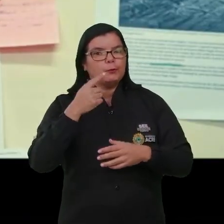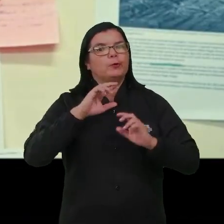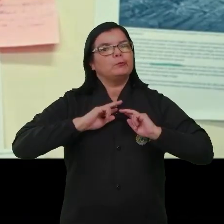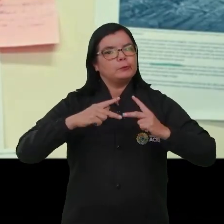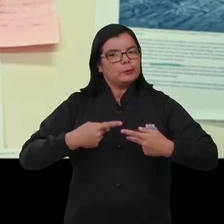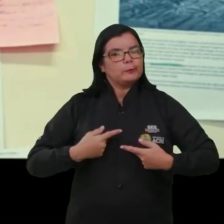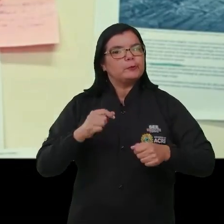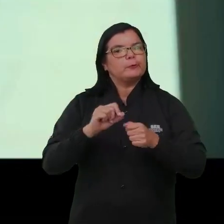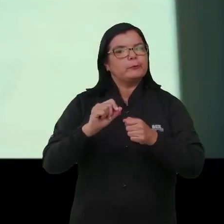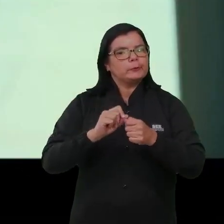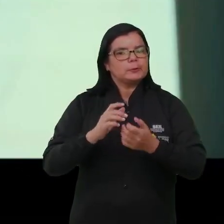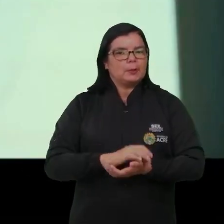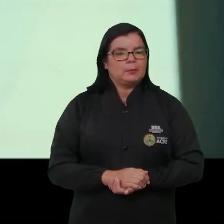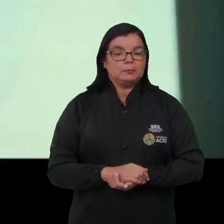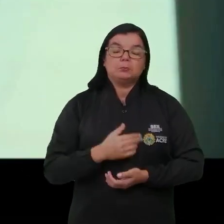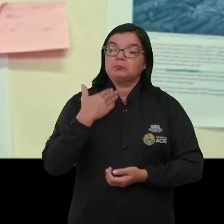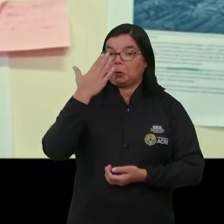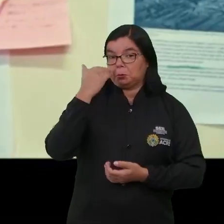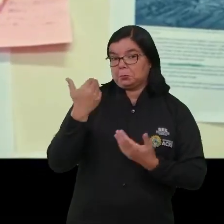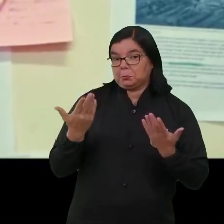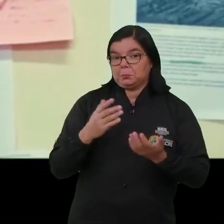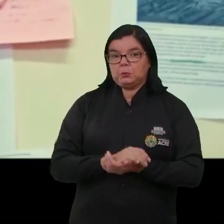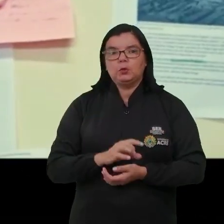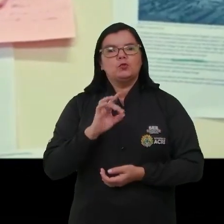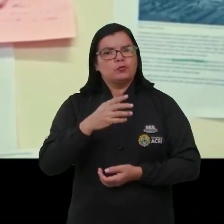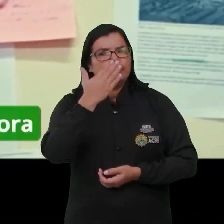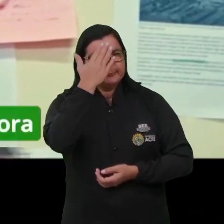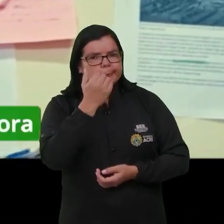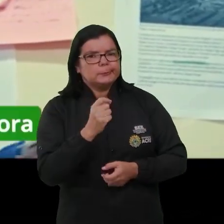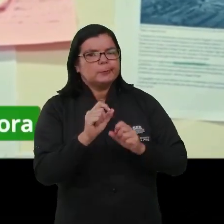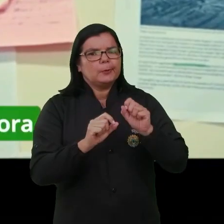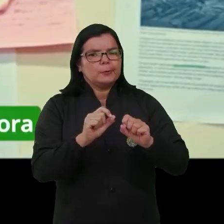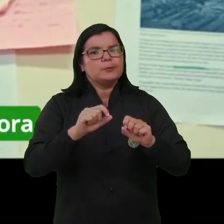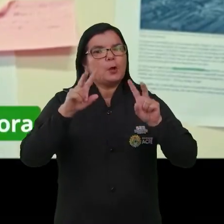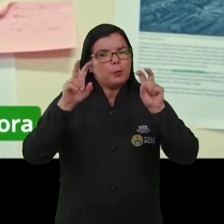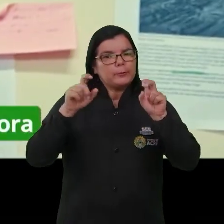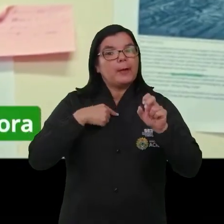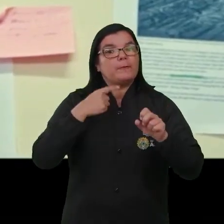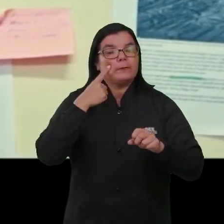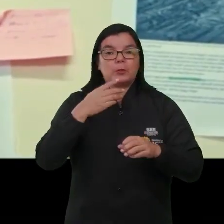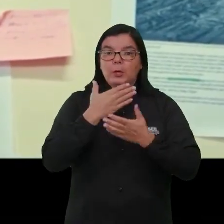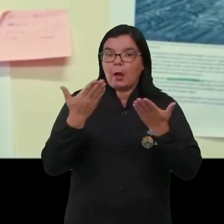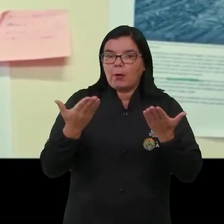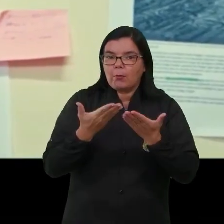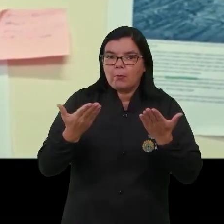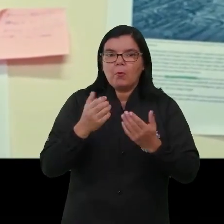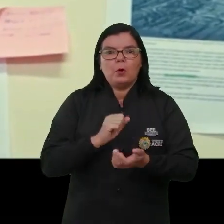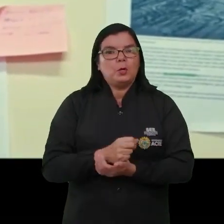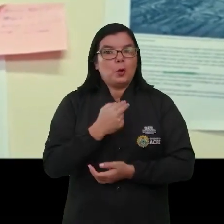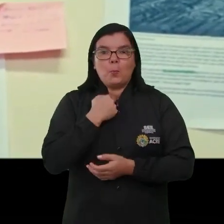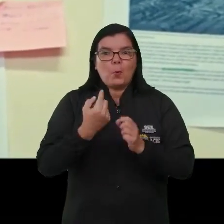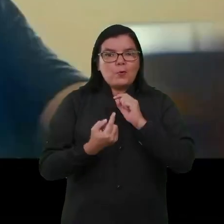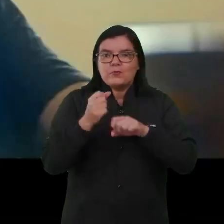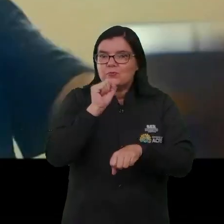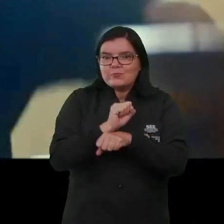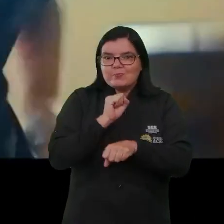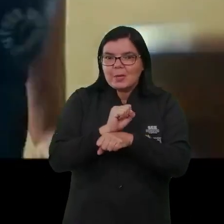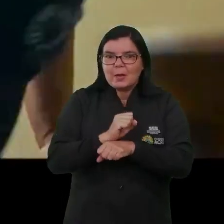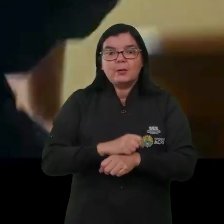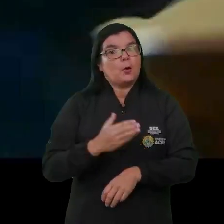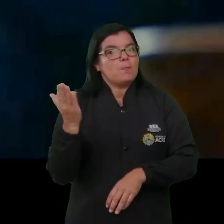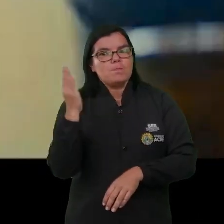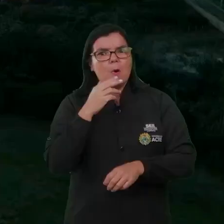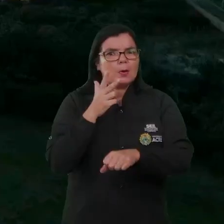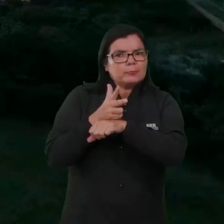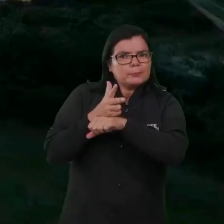foram seres de outro mundo que fizeram. Vai saber. Só sei que esse assunto tá vindo à tona agora. E a gente não pode ficar para trás de jeito nenhum. Então